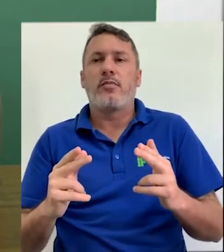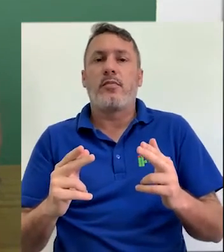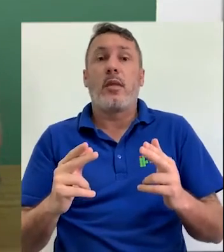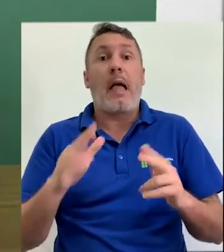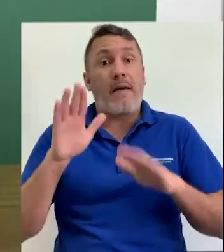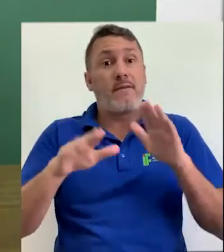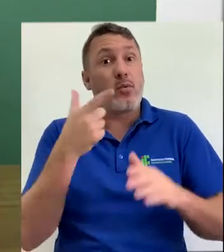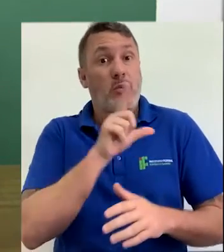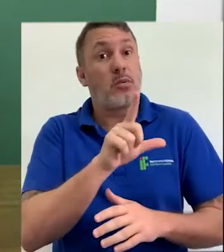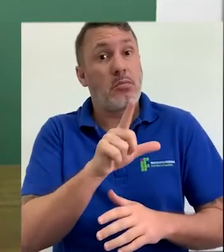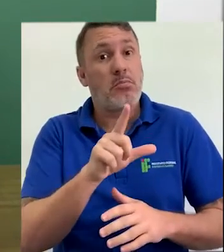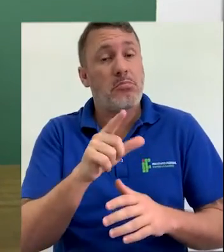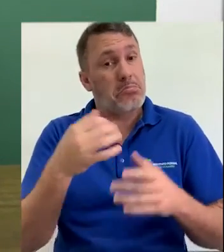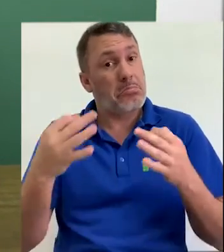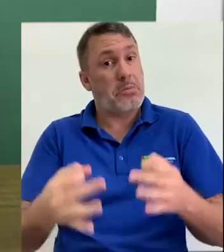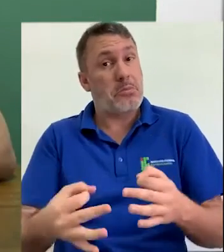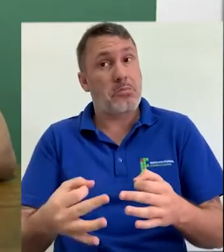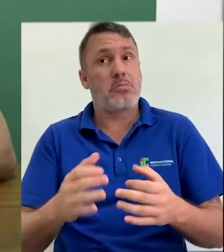Pode ser que dê certo.